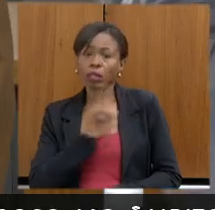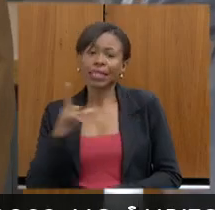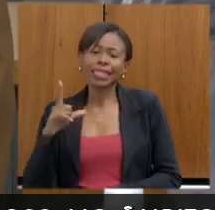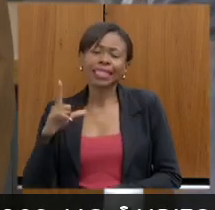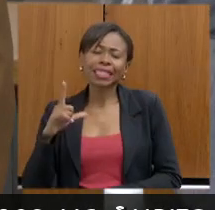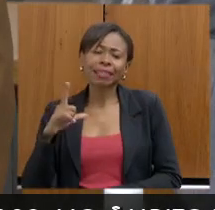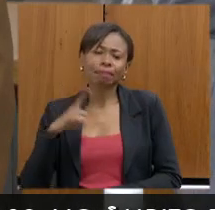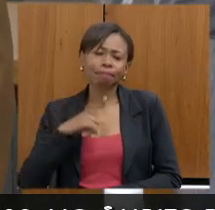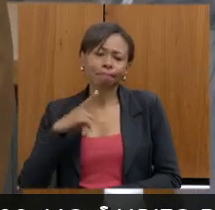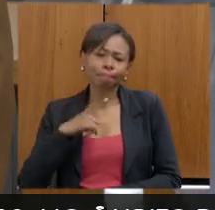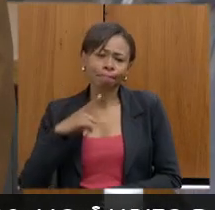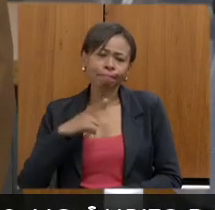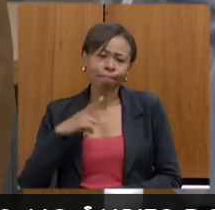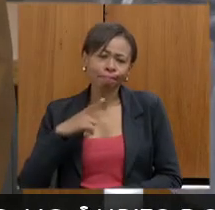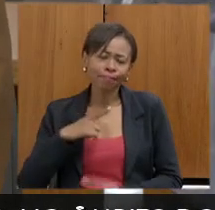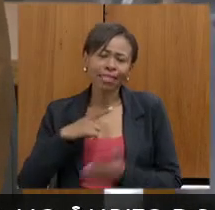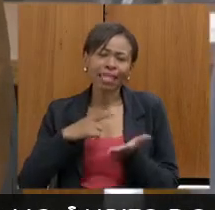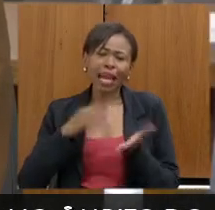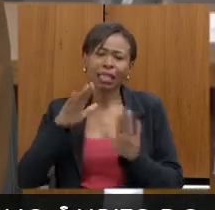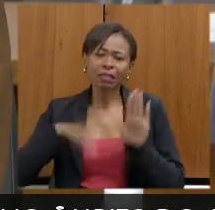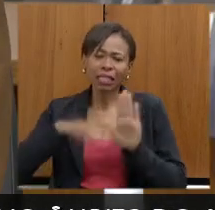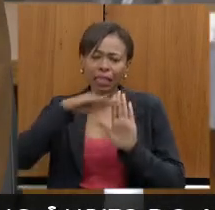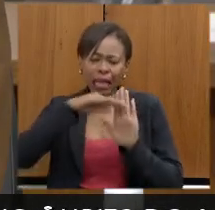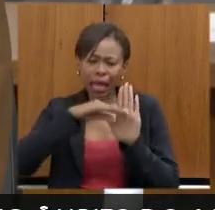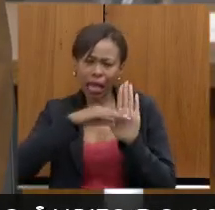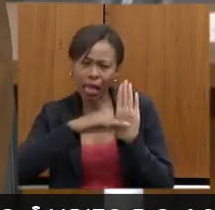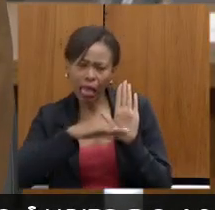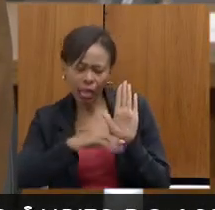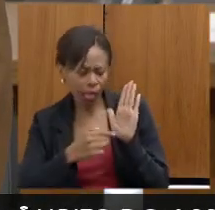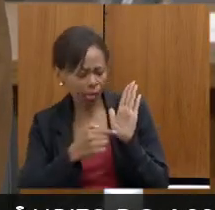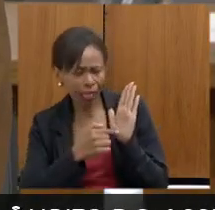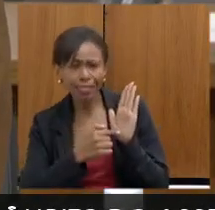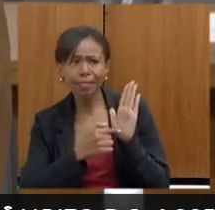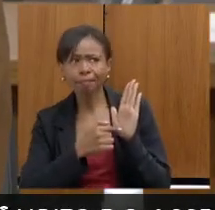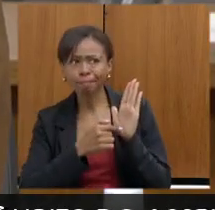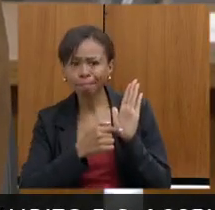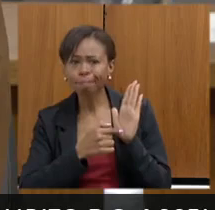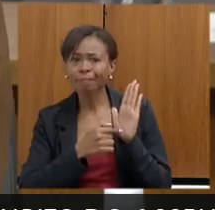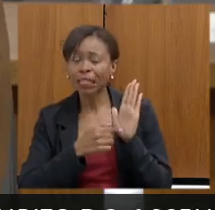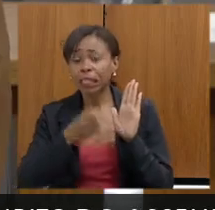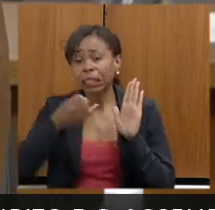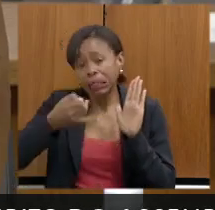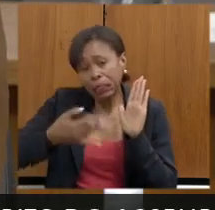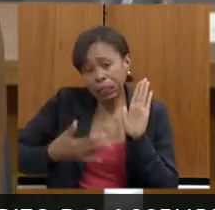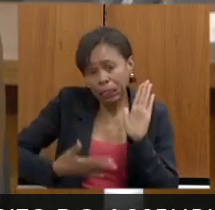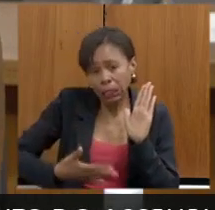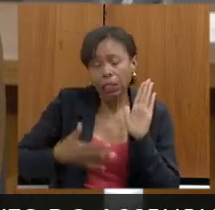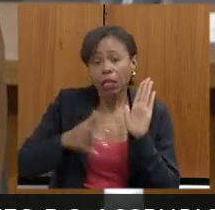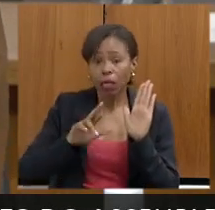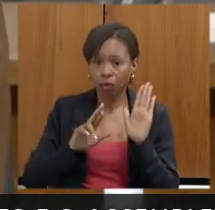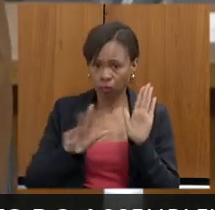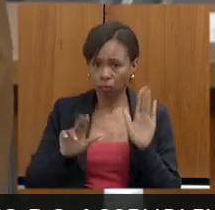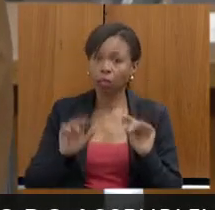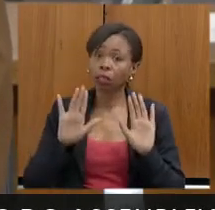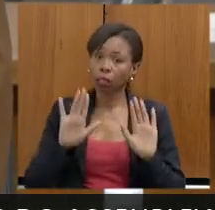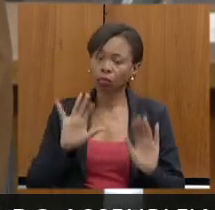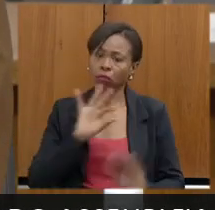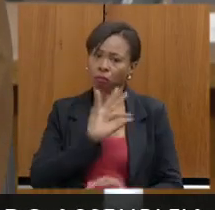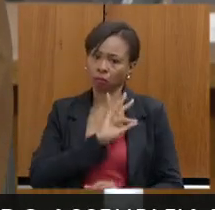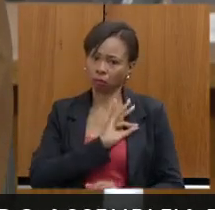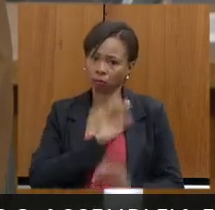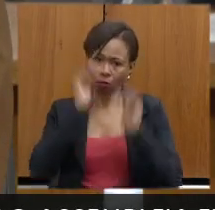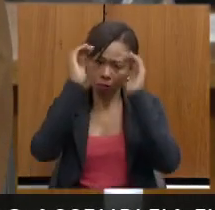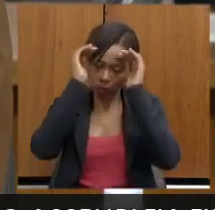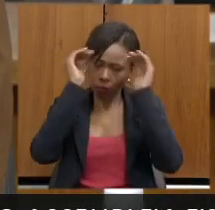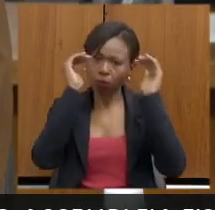que ela é realmente interpretativa EA gente é uma polícia né que tem esse respeito que tem que